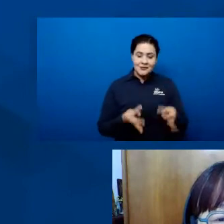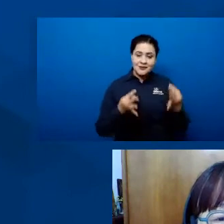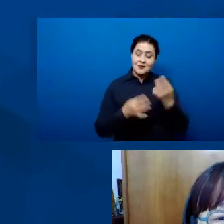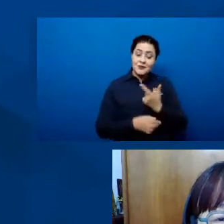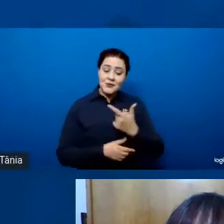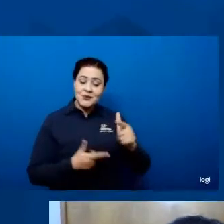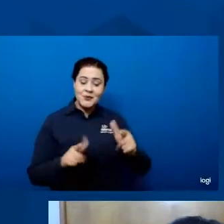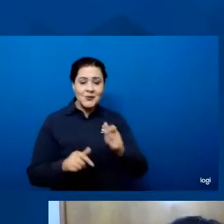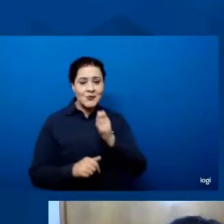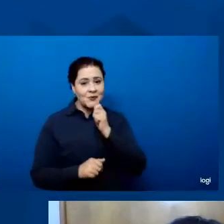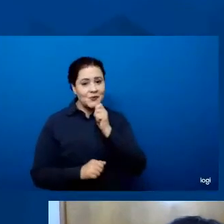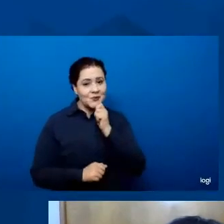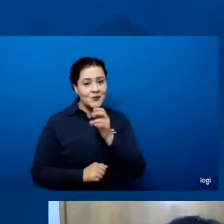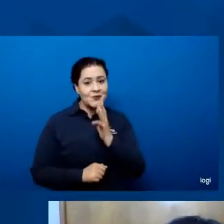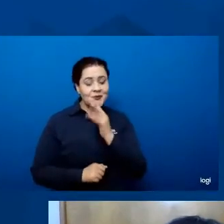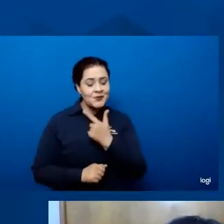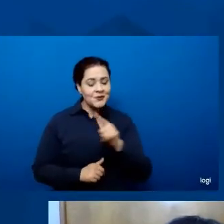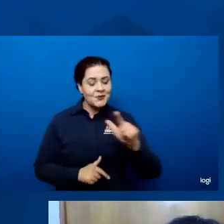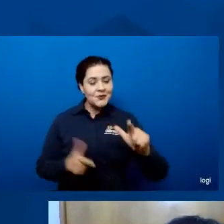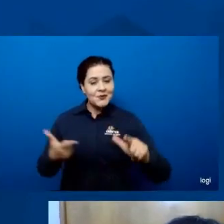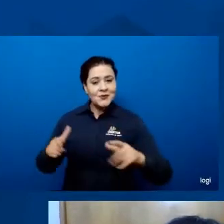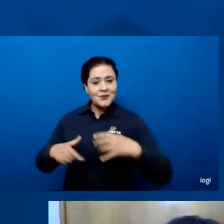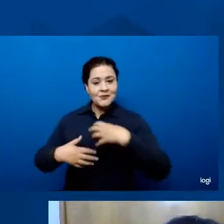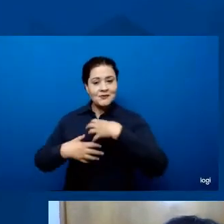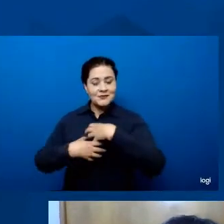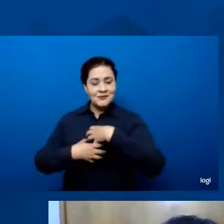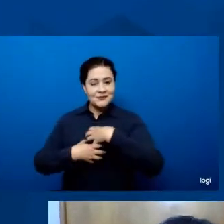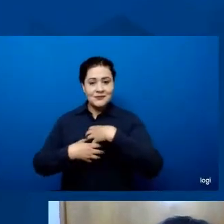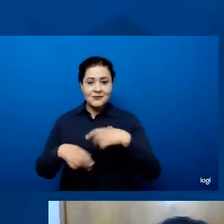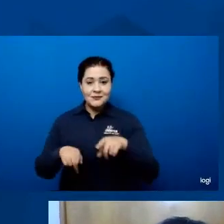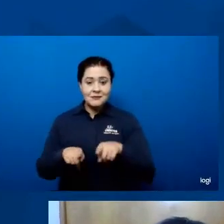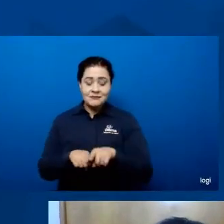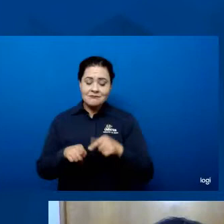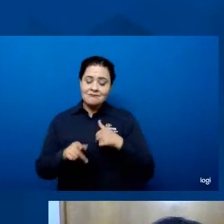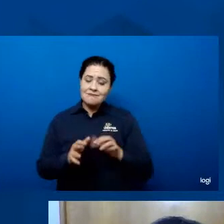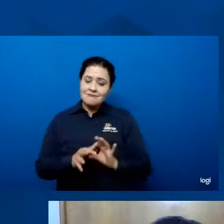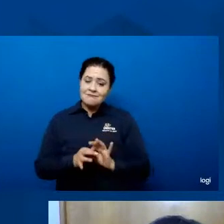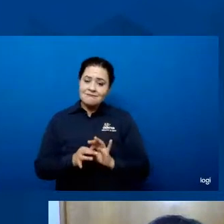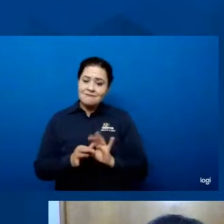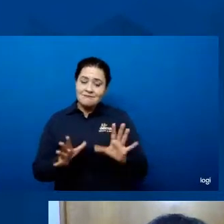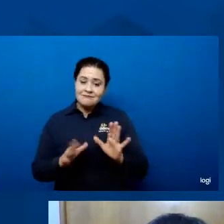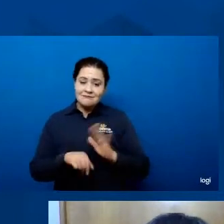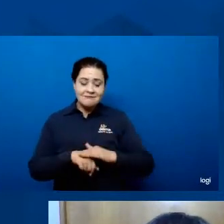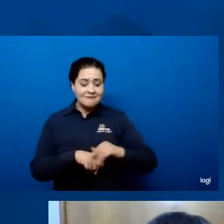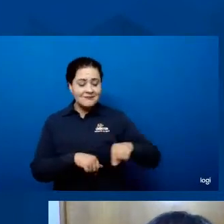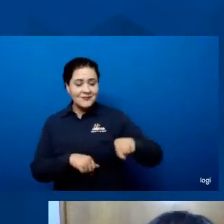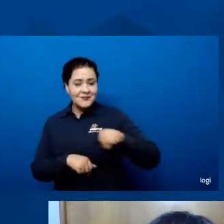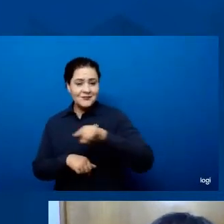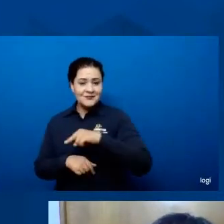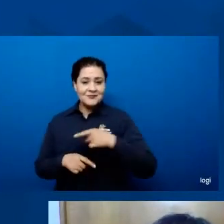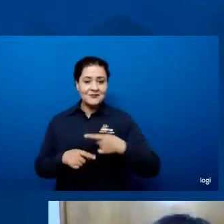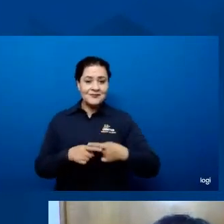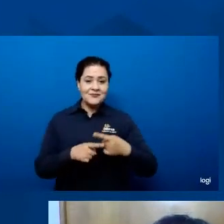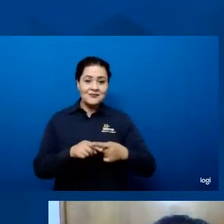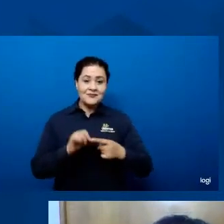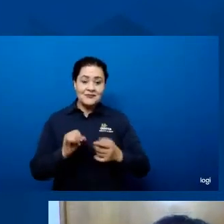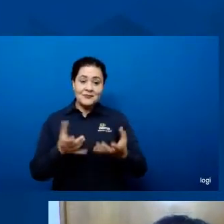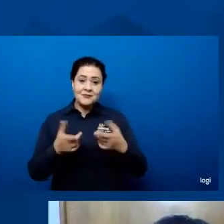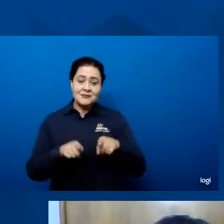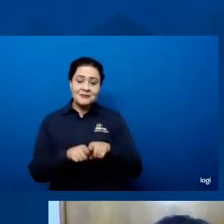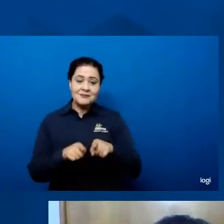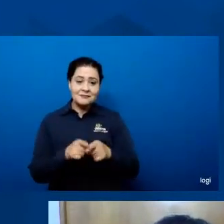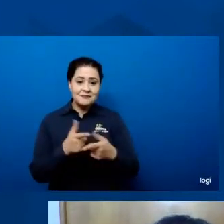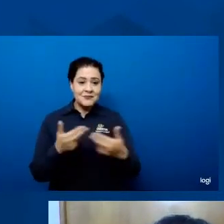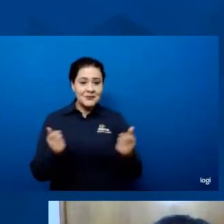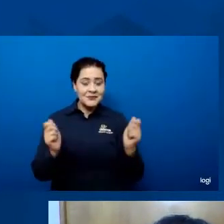outros conhecem de outra forma, né, mas eu fico à disposição de vocês aí, para vocês, quando quiserem alguma